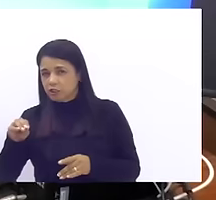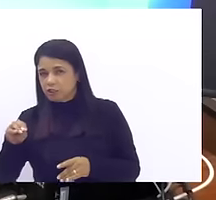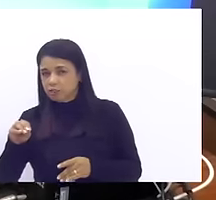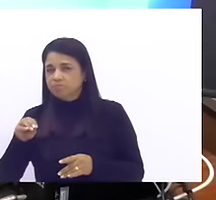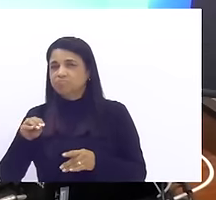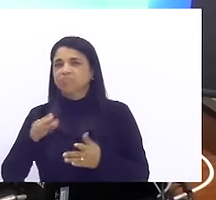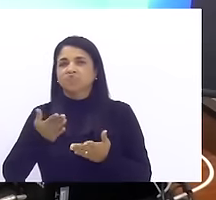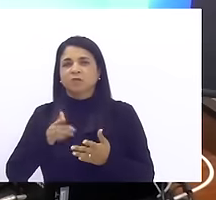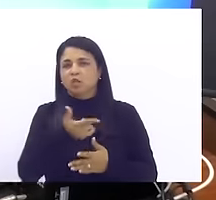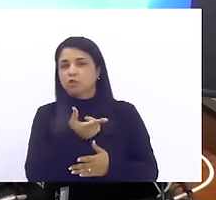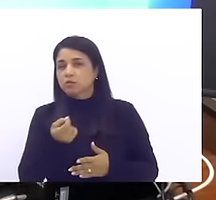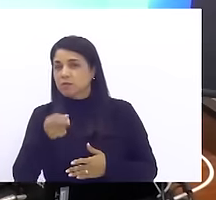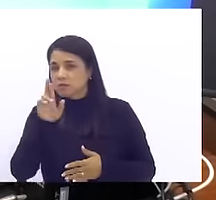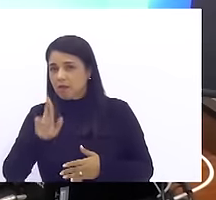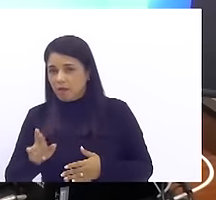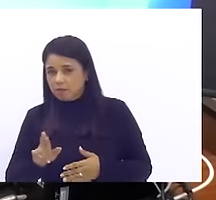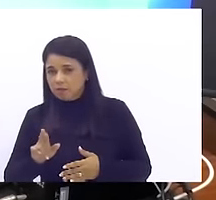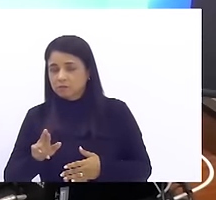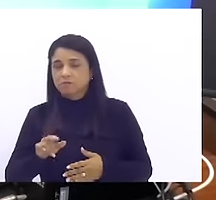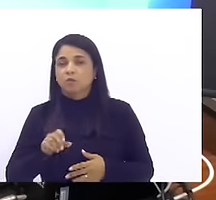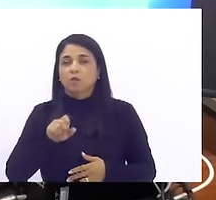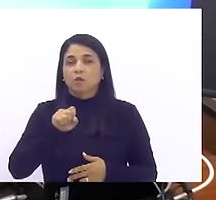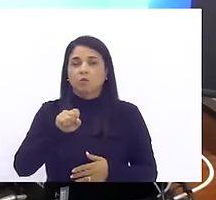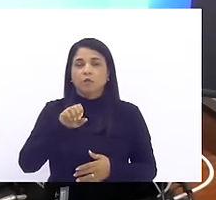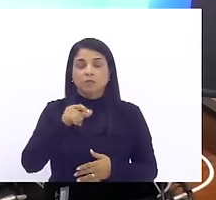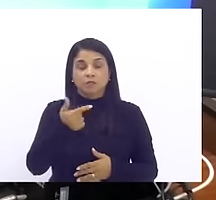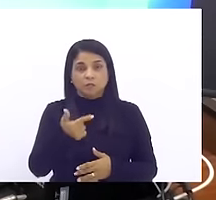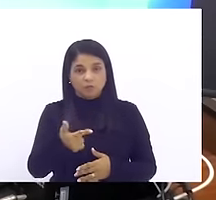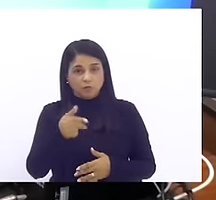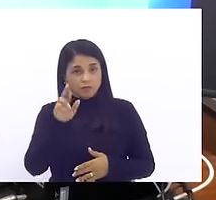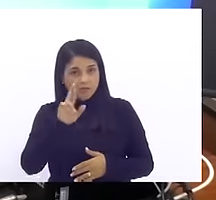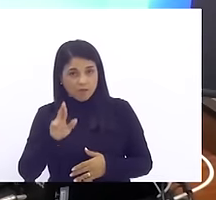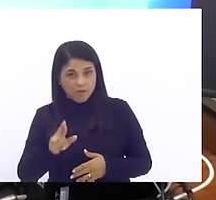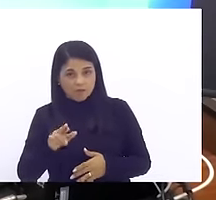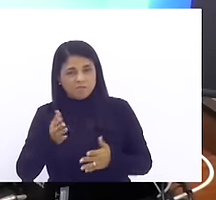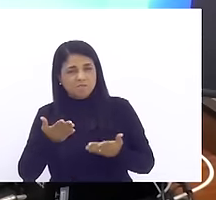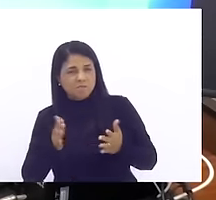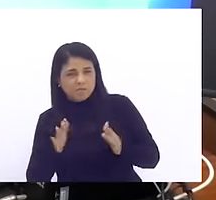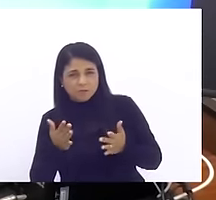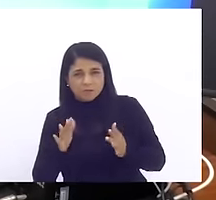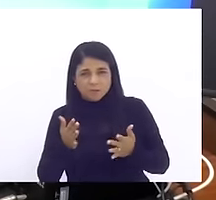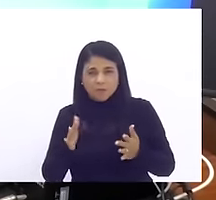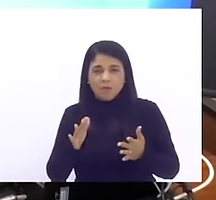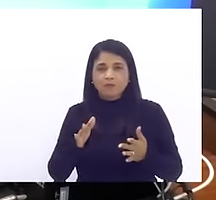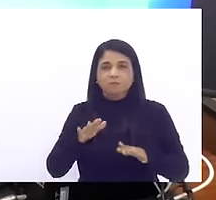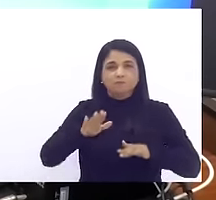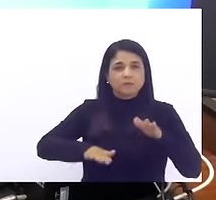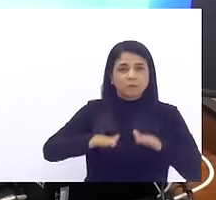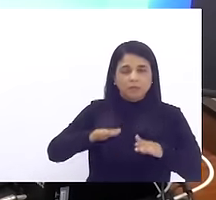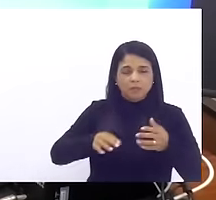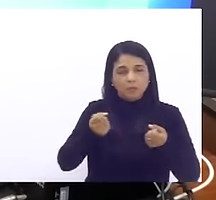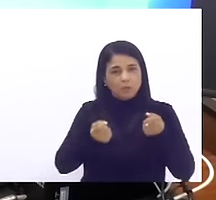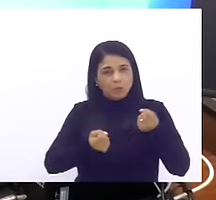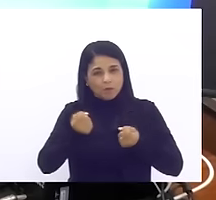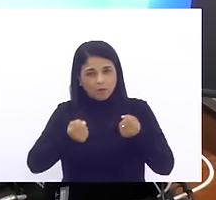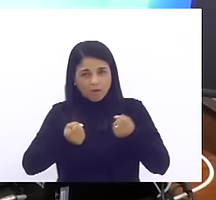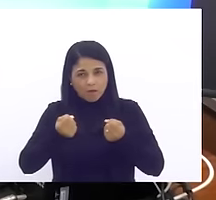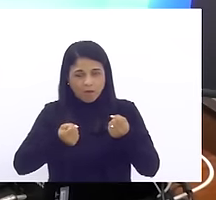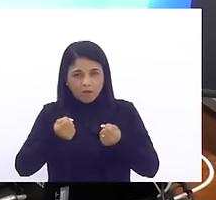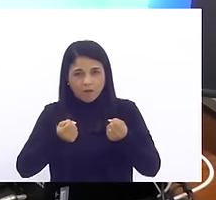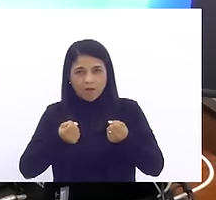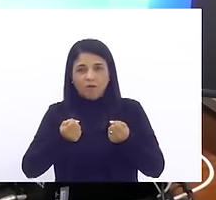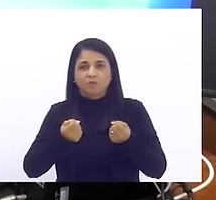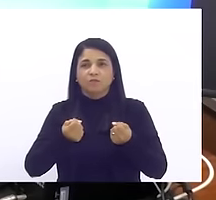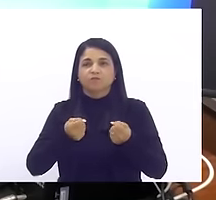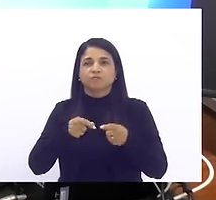veículos e 80 82 moto isso é um valor médio tá Deputado pode ter alguma pequena variação mas dentro da planilha